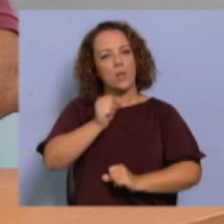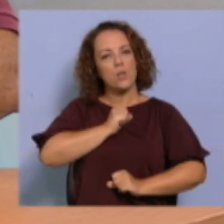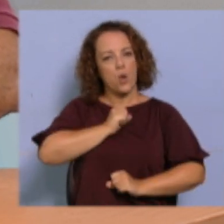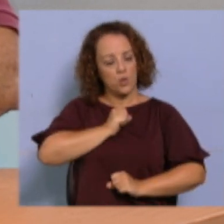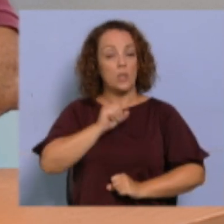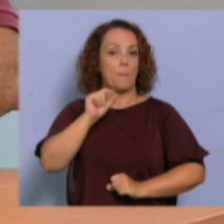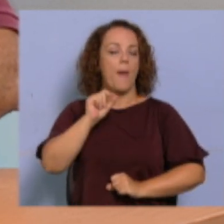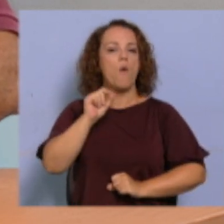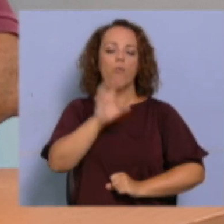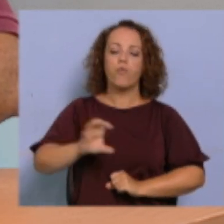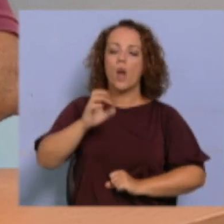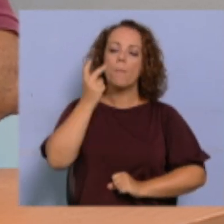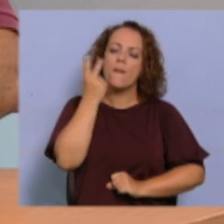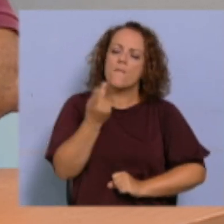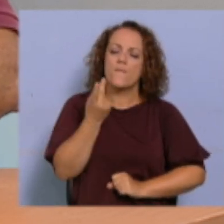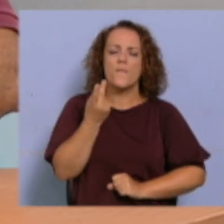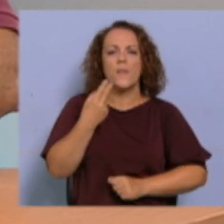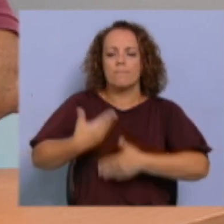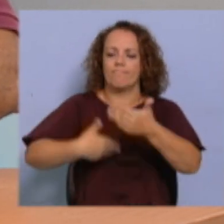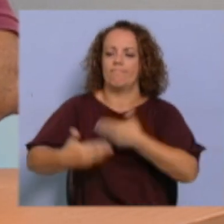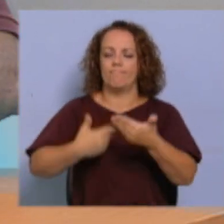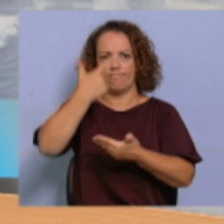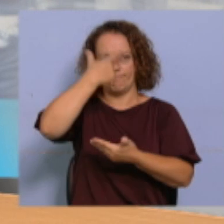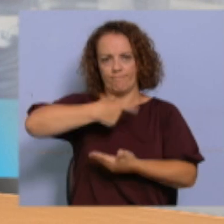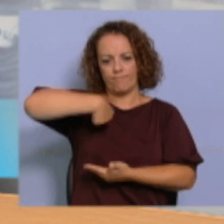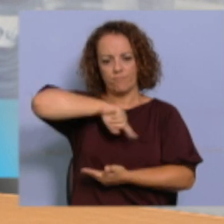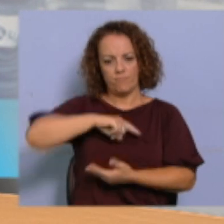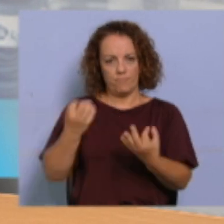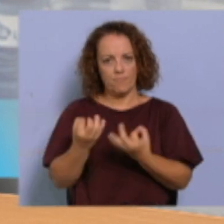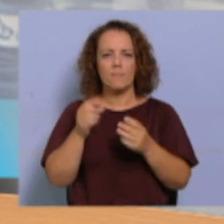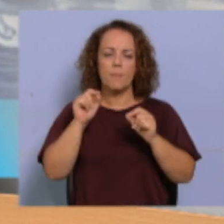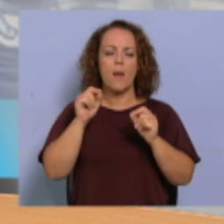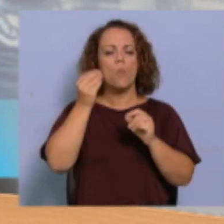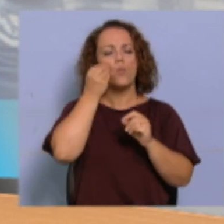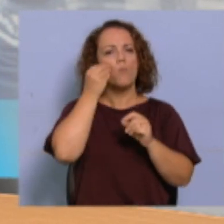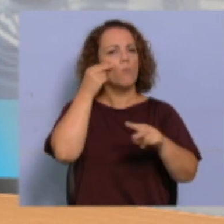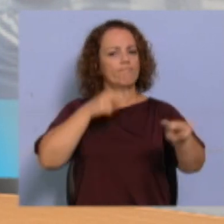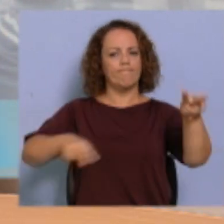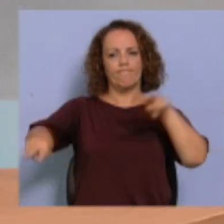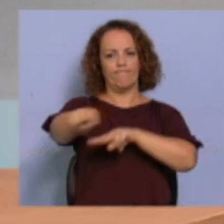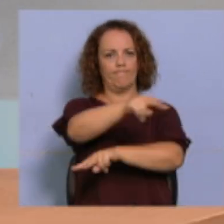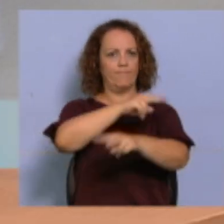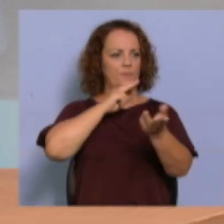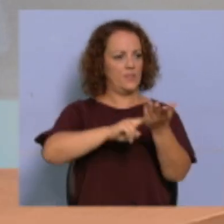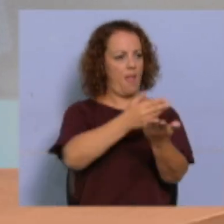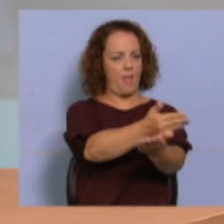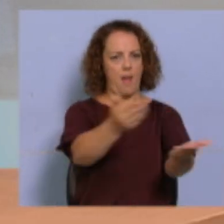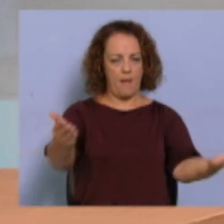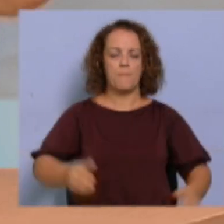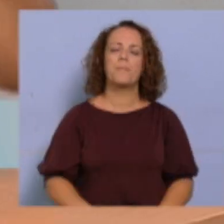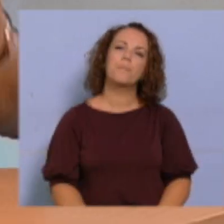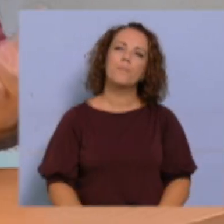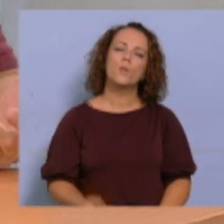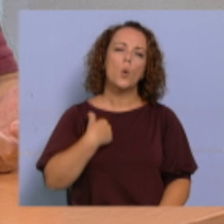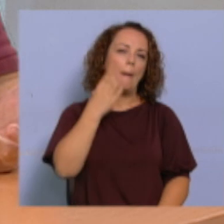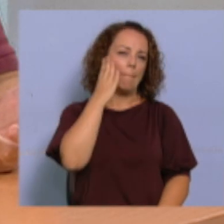viver pessoalmente, mas de olhar as realidades. Em primeiro lugar, este texto eu penso que pode ter